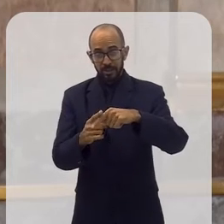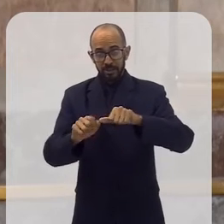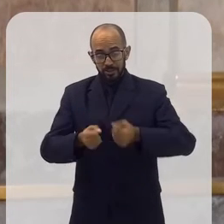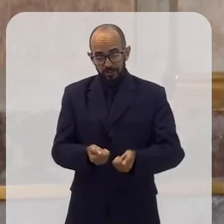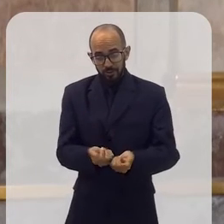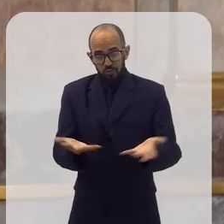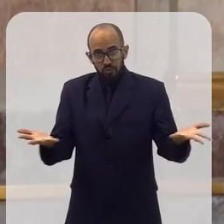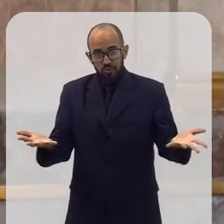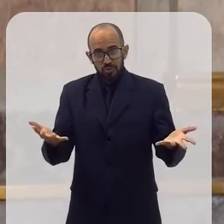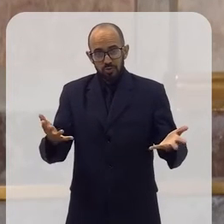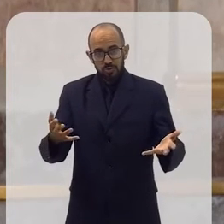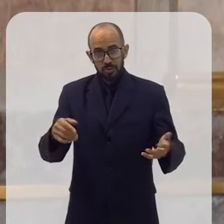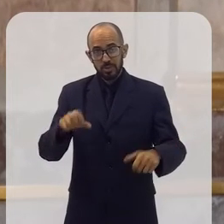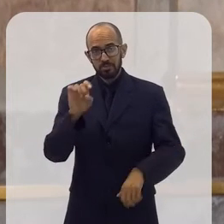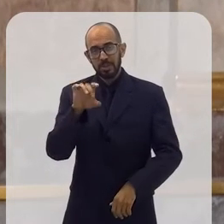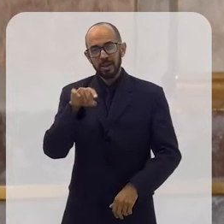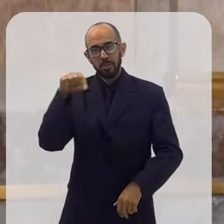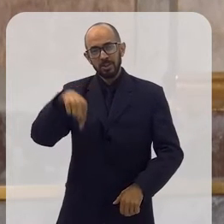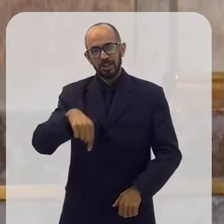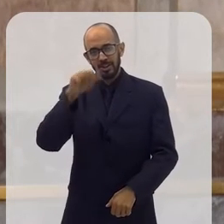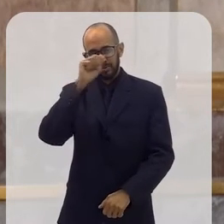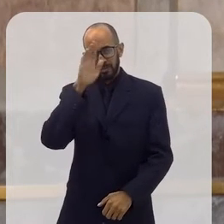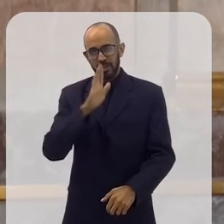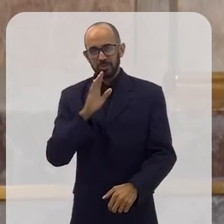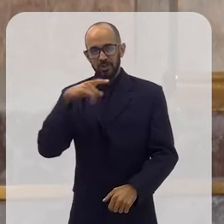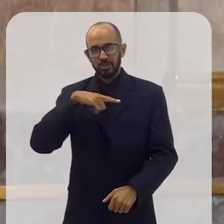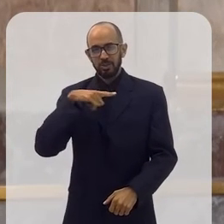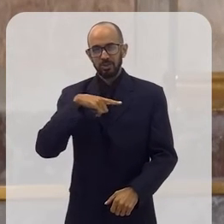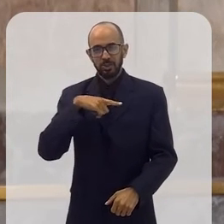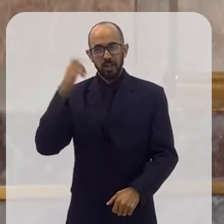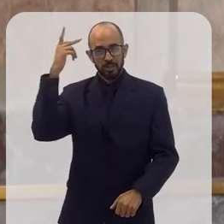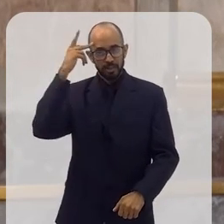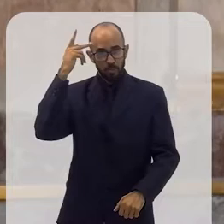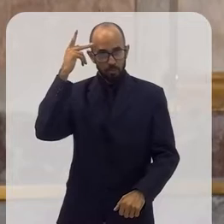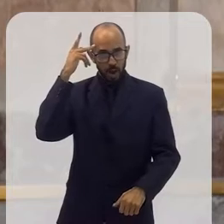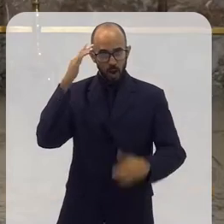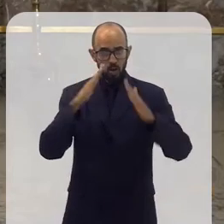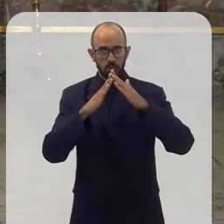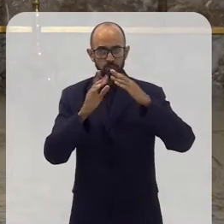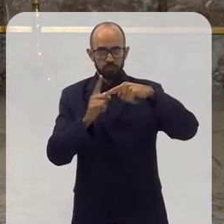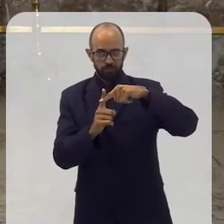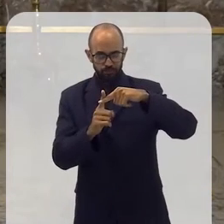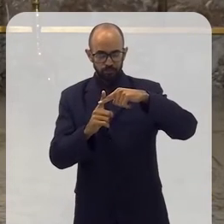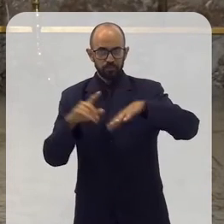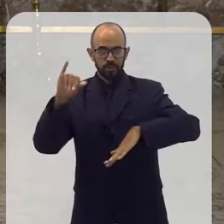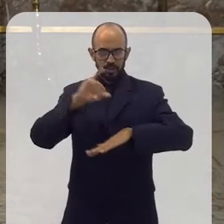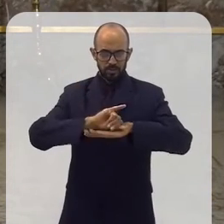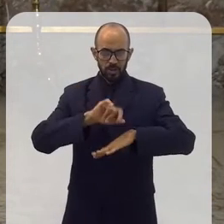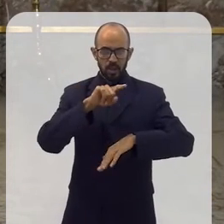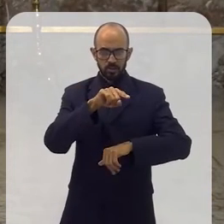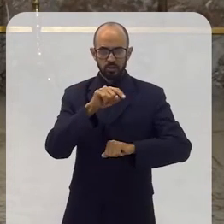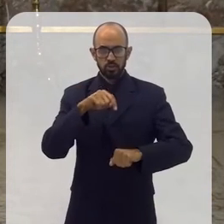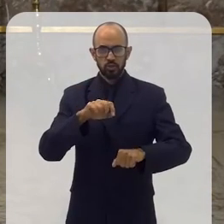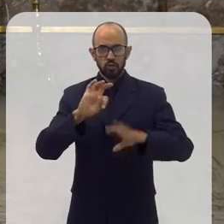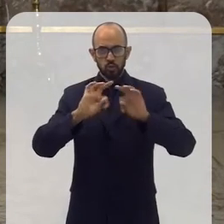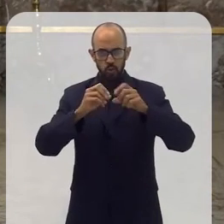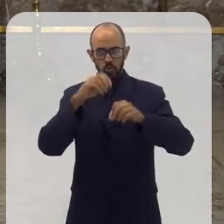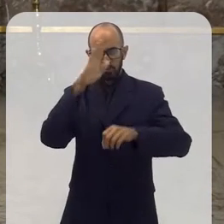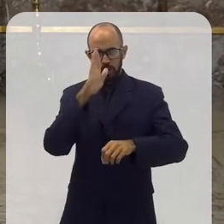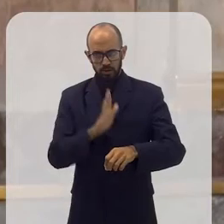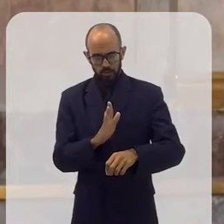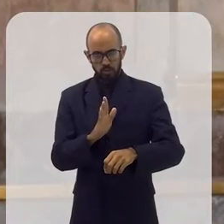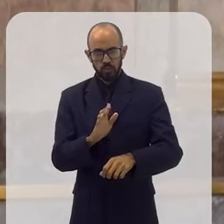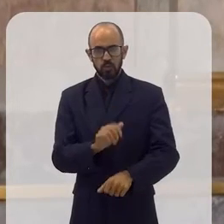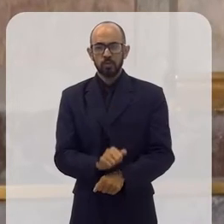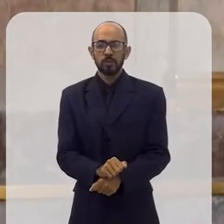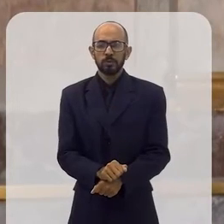mundo. Especialmente agora no Brasil, nós temos a Arquidiocese de São Paulo e todo o Brasil, que está